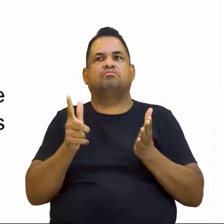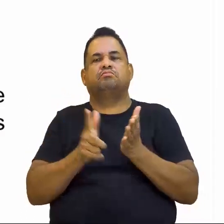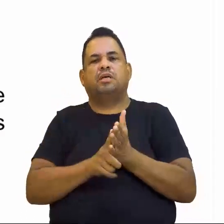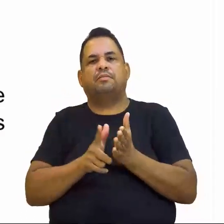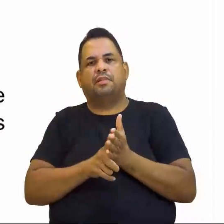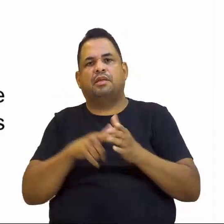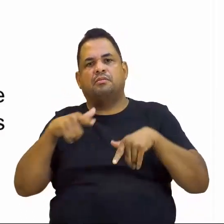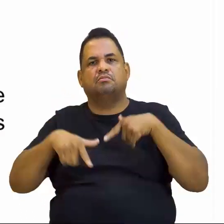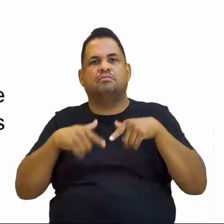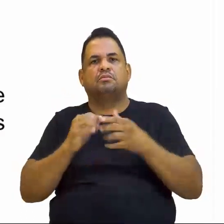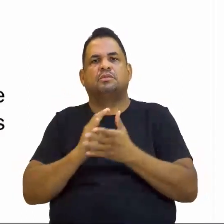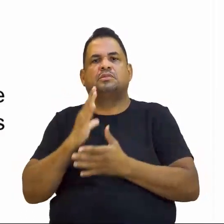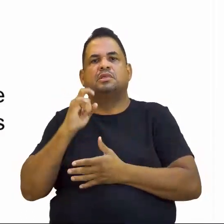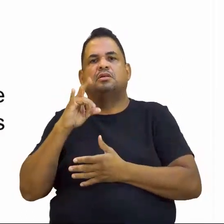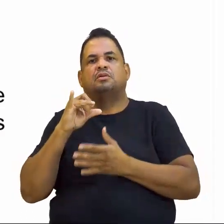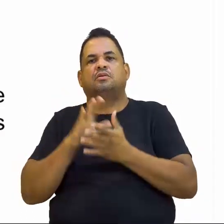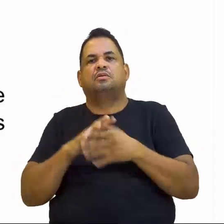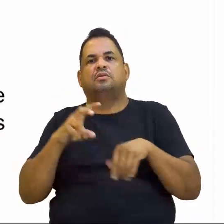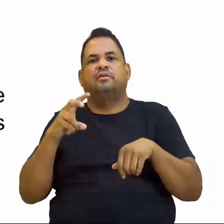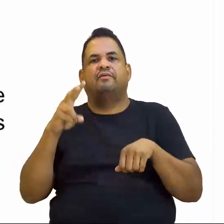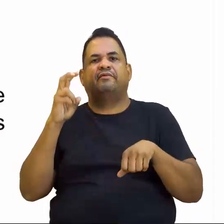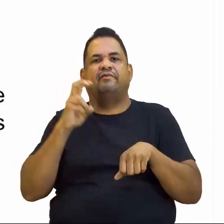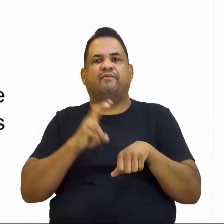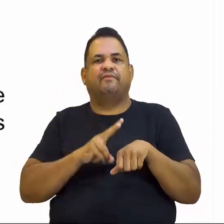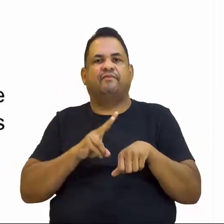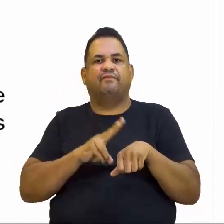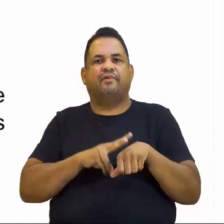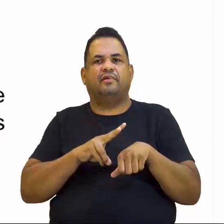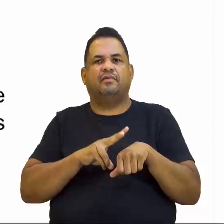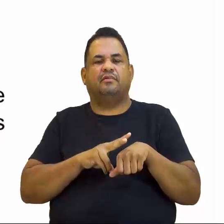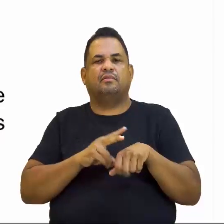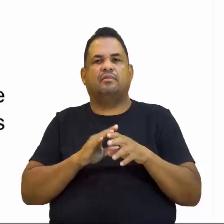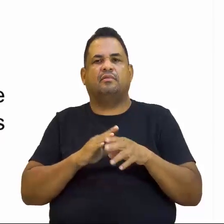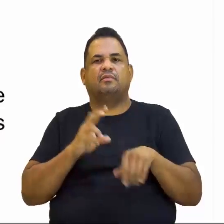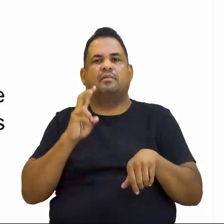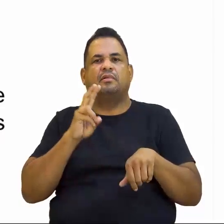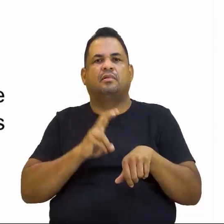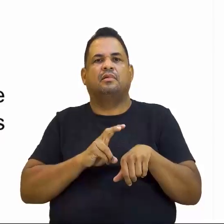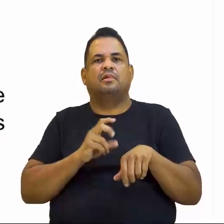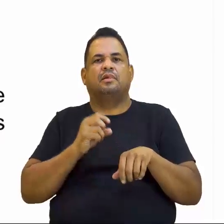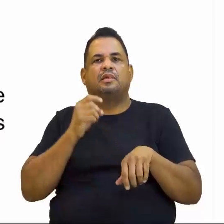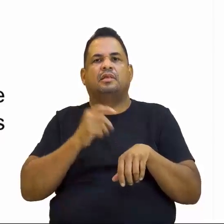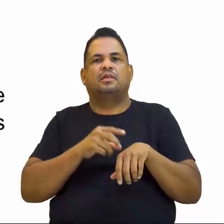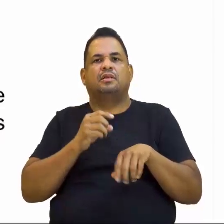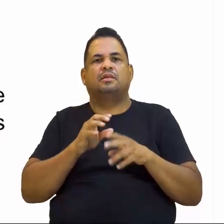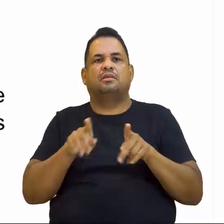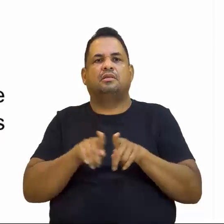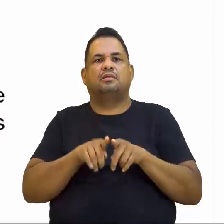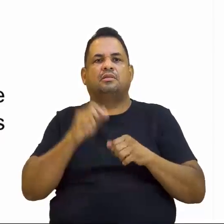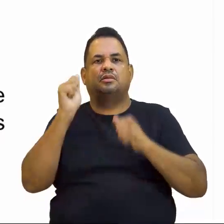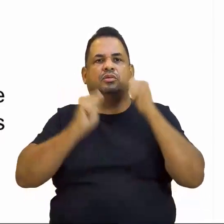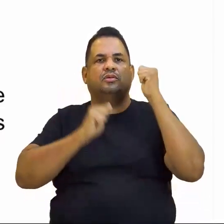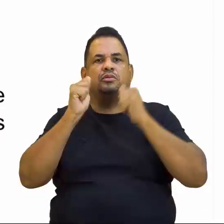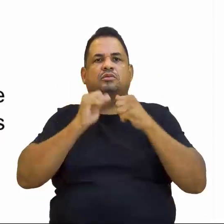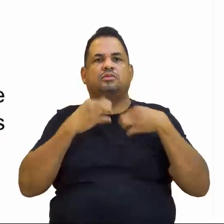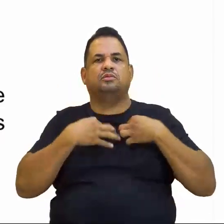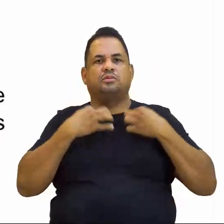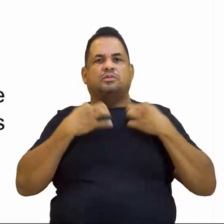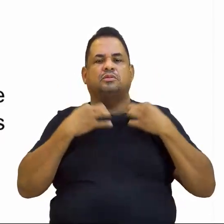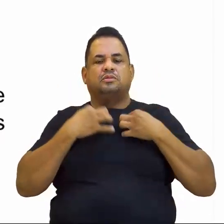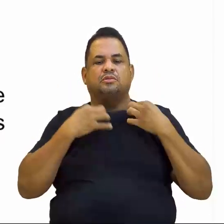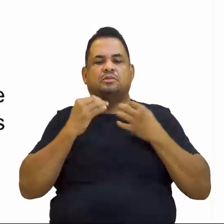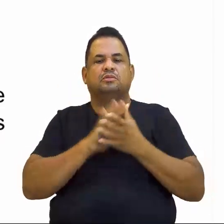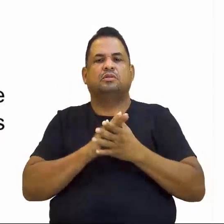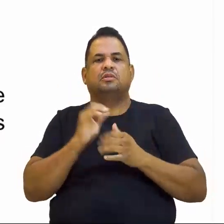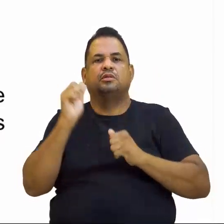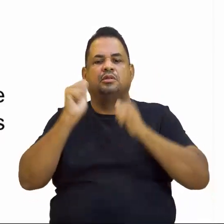de papel e celulose, de vidro, nas indústrias têxteis e nas siderúrgicas.